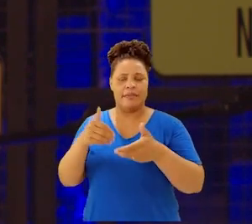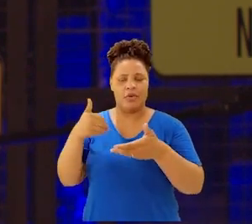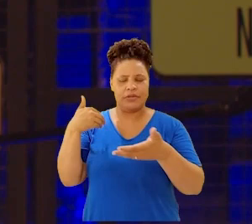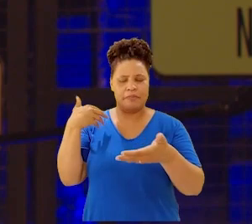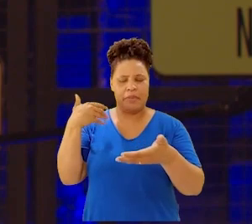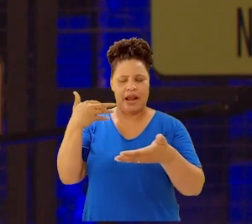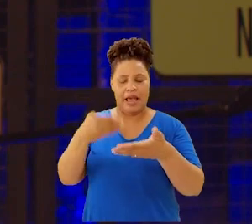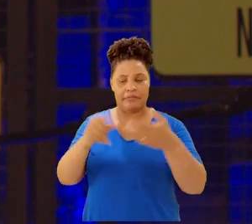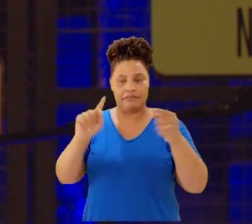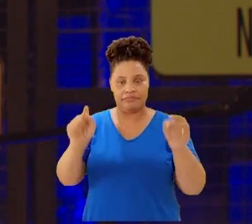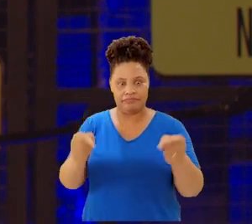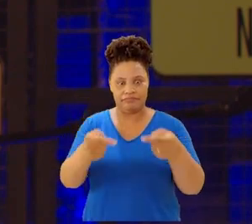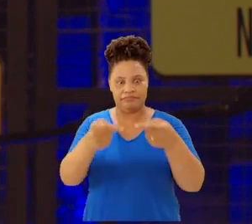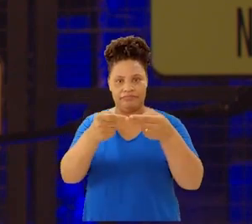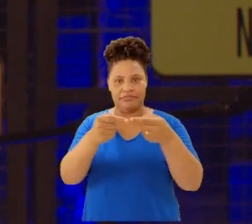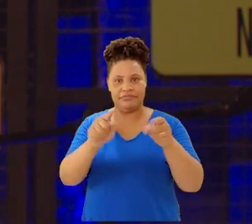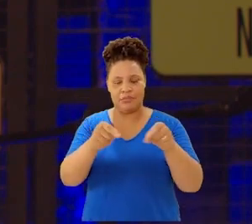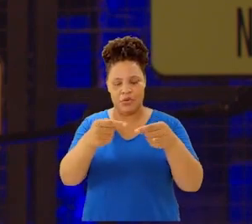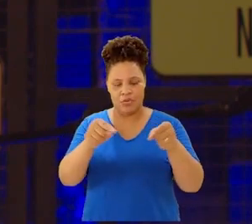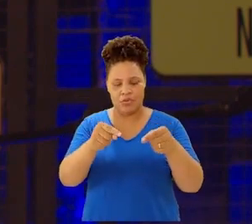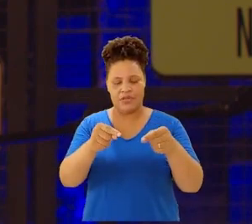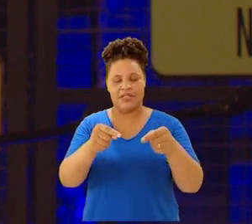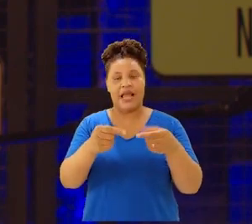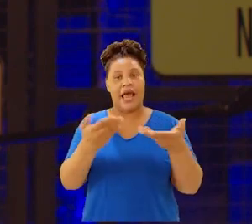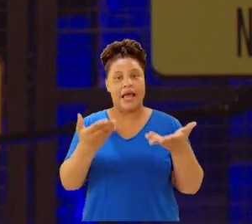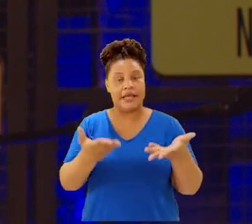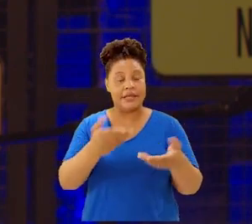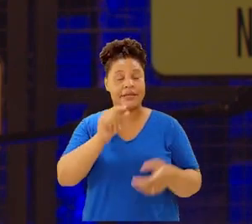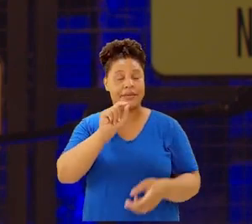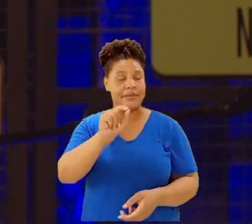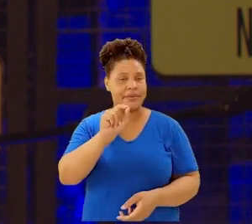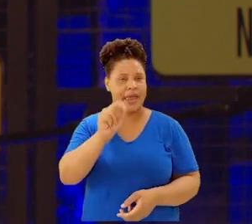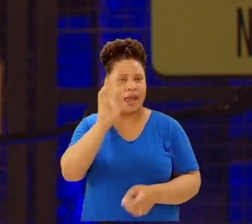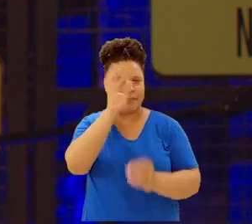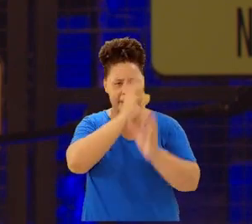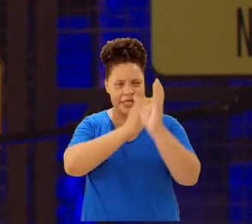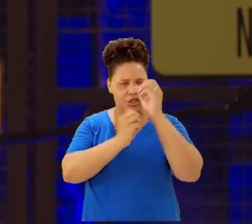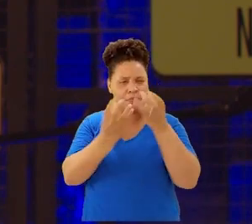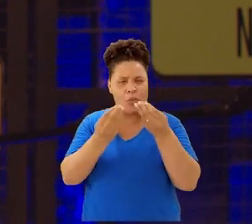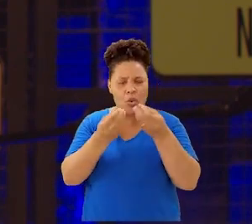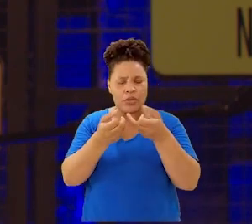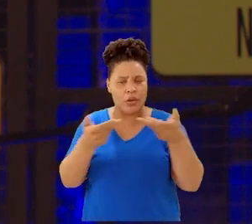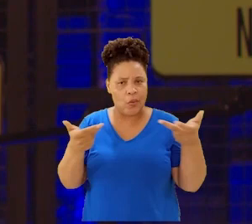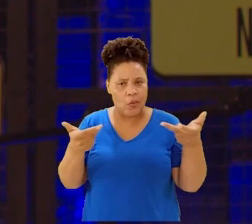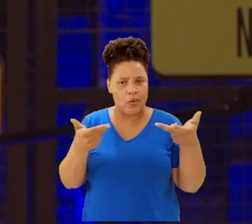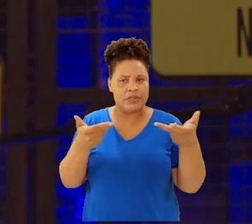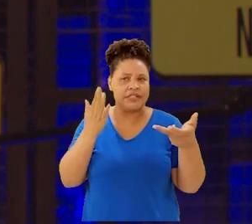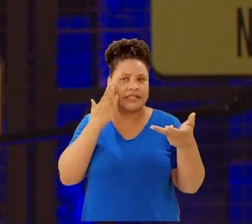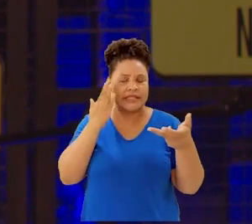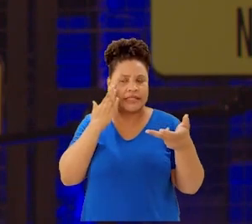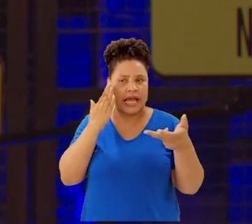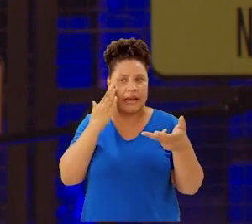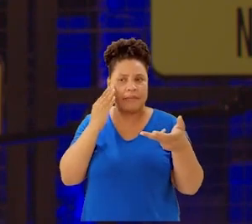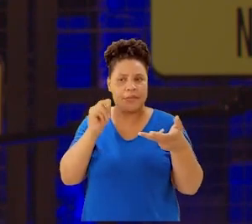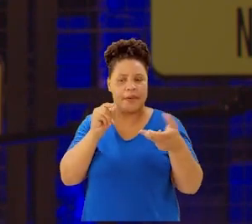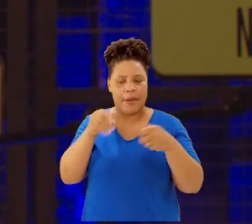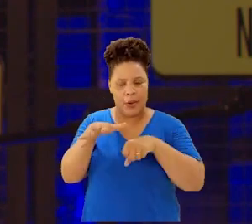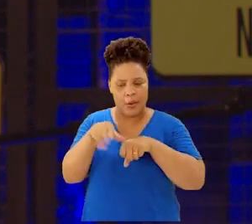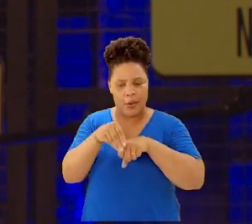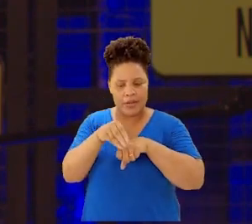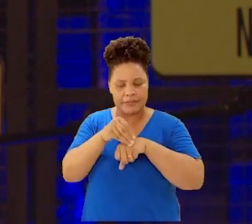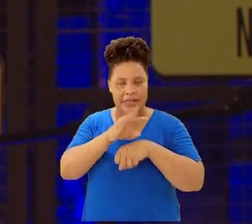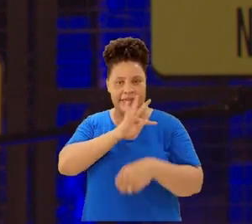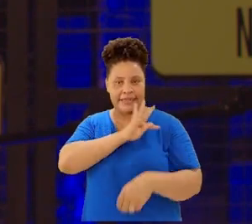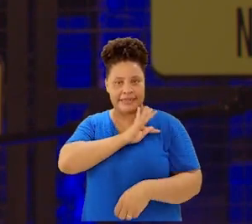né? Inclusive foi com Letícia que eu aprendi muita coisa. Ainda que a gente não acredite que não tenha muito conhecimento técnico, sim, a gente